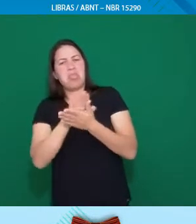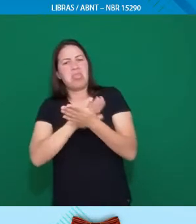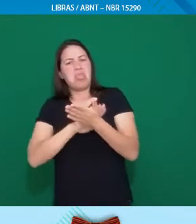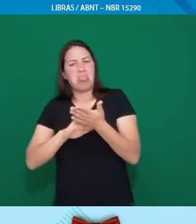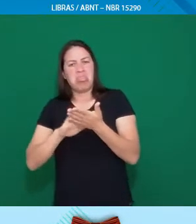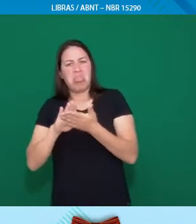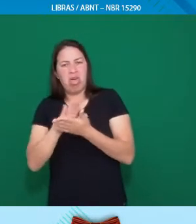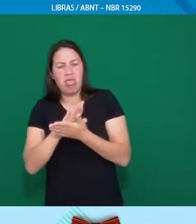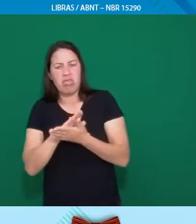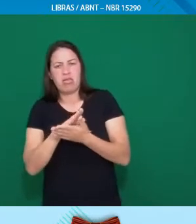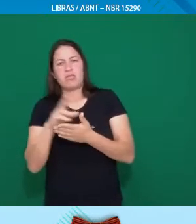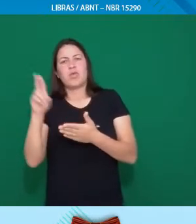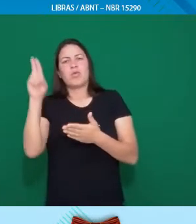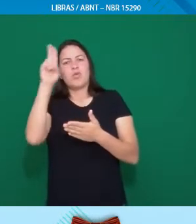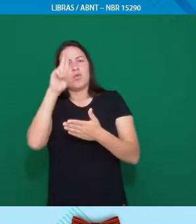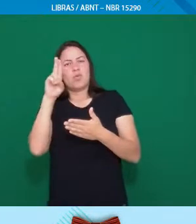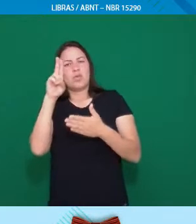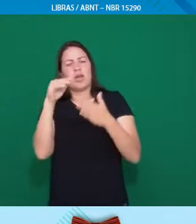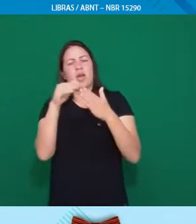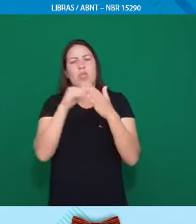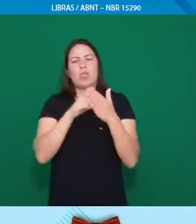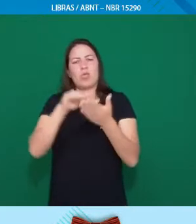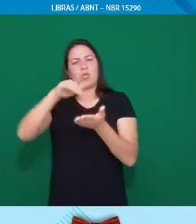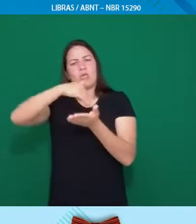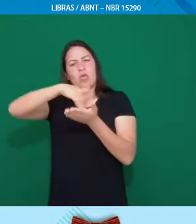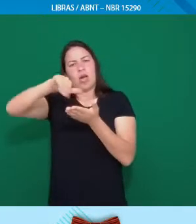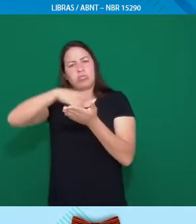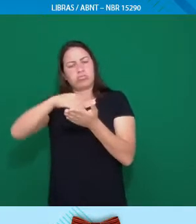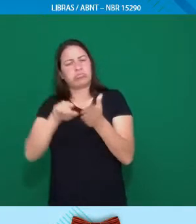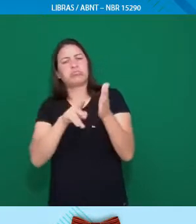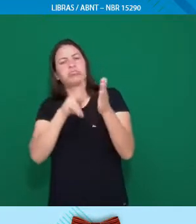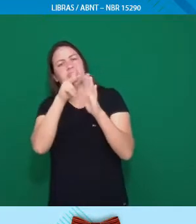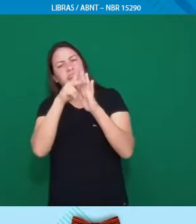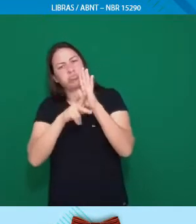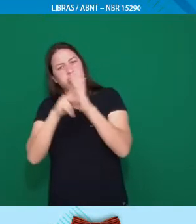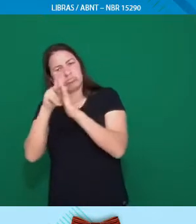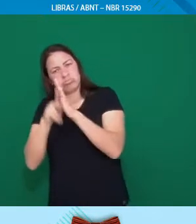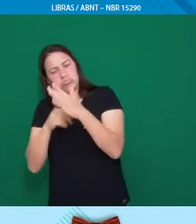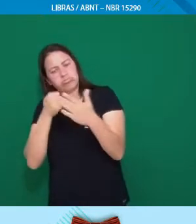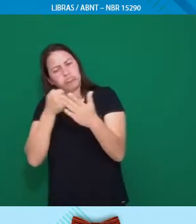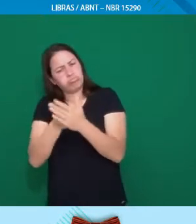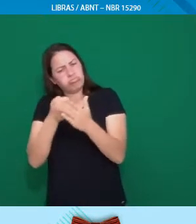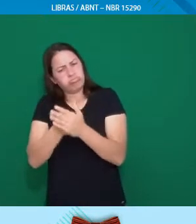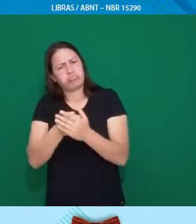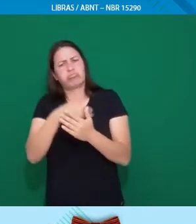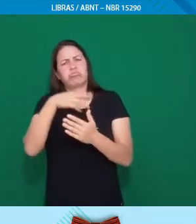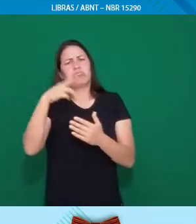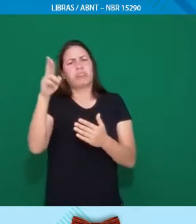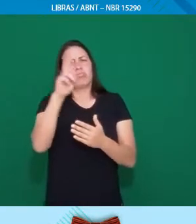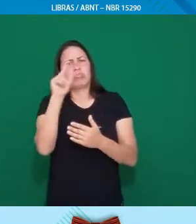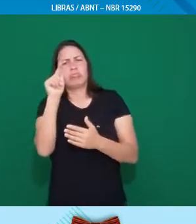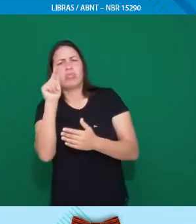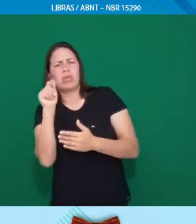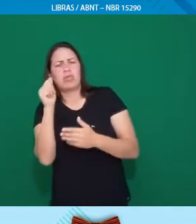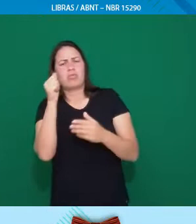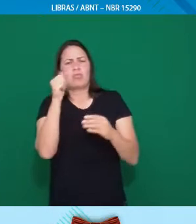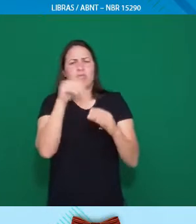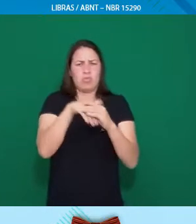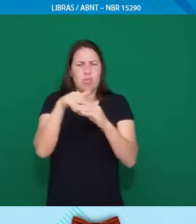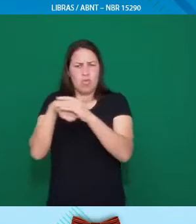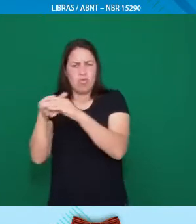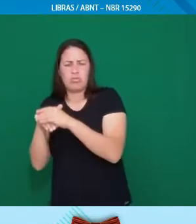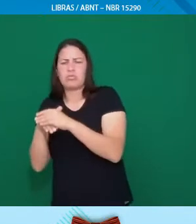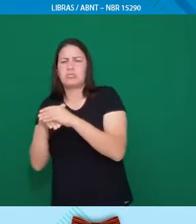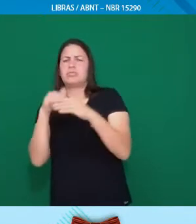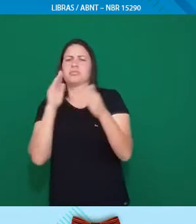fazer a limpeza aí você tem que usar toda a estrutura administrativa com fiscal para estar fazendo a notificação E caminhando a r por correio